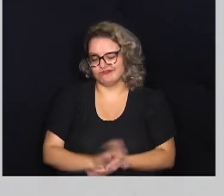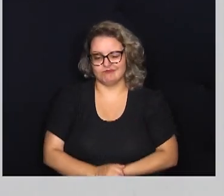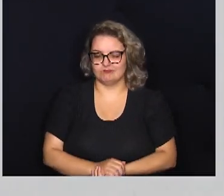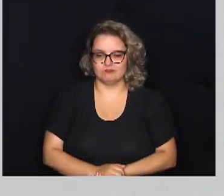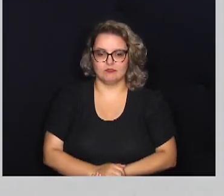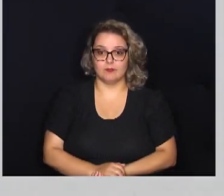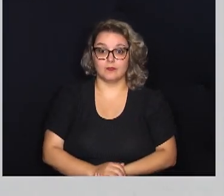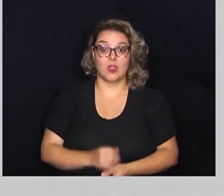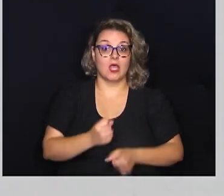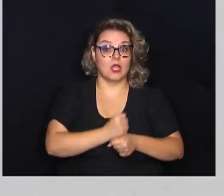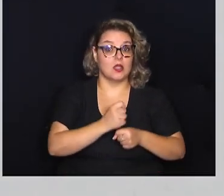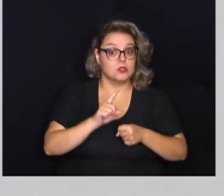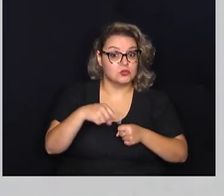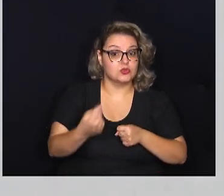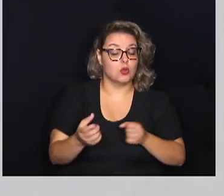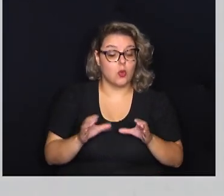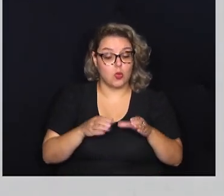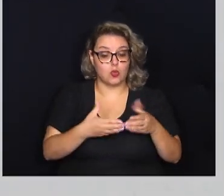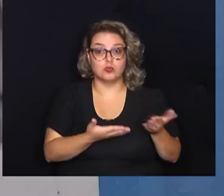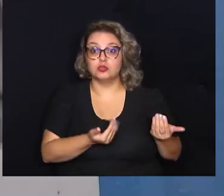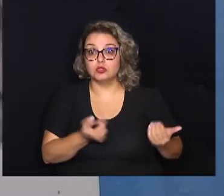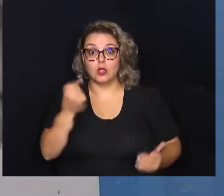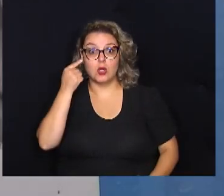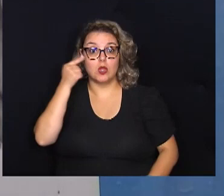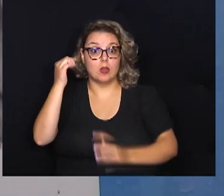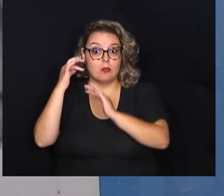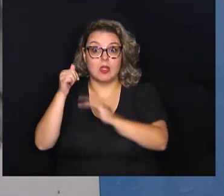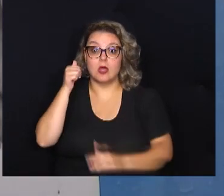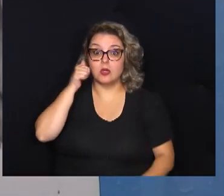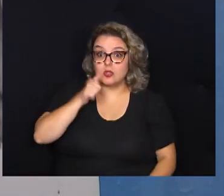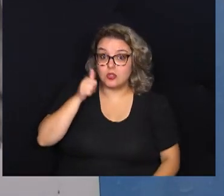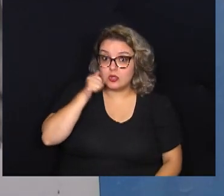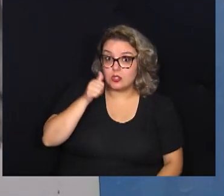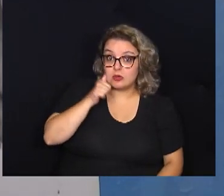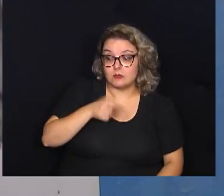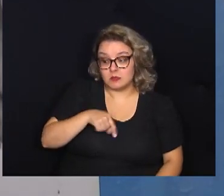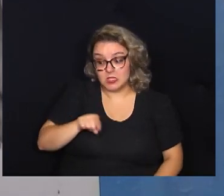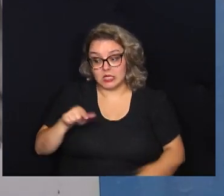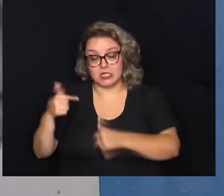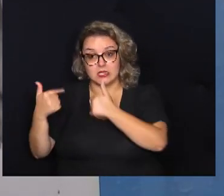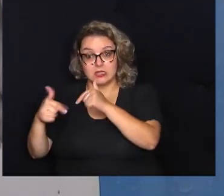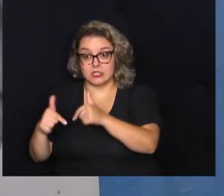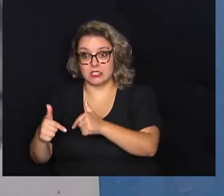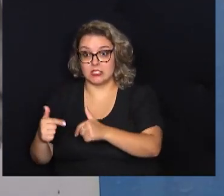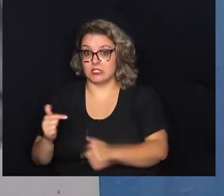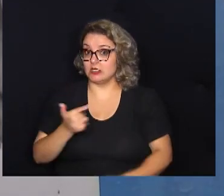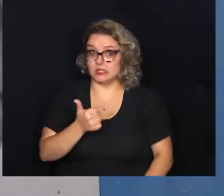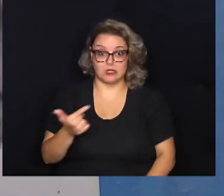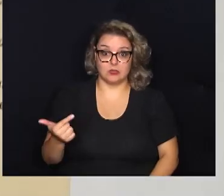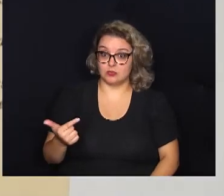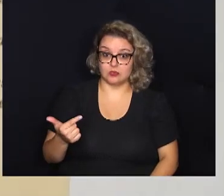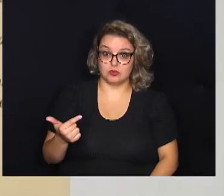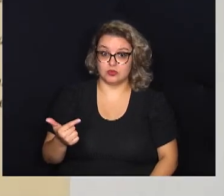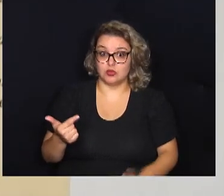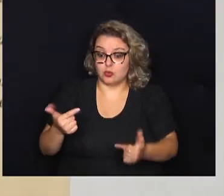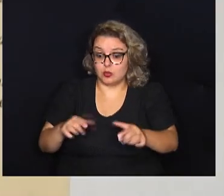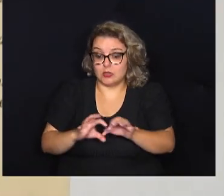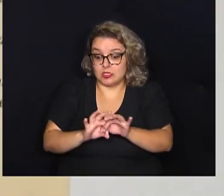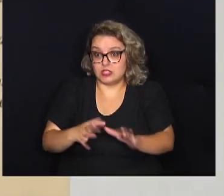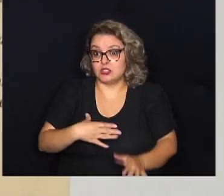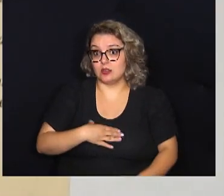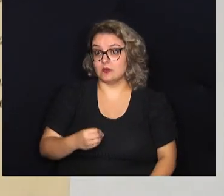tarde, um grupo de jovens que pensava nas mulheres que saíam para trabalhar e não tinham com quem deixar os filhos e